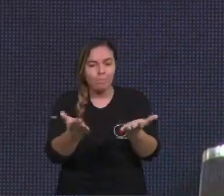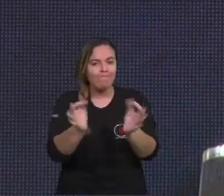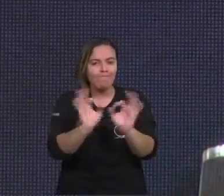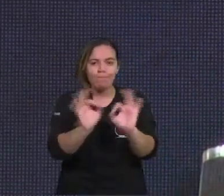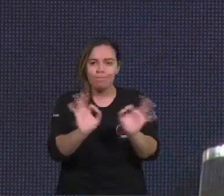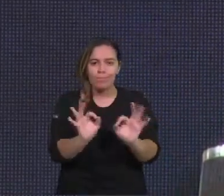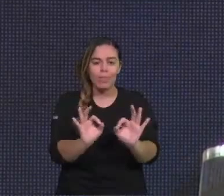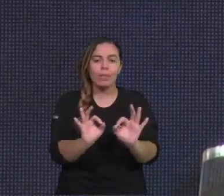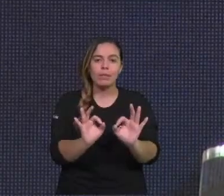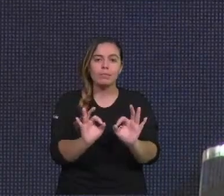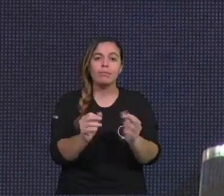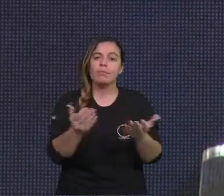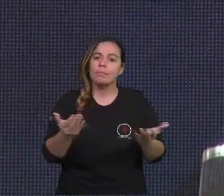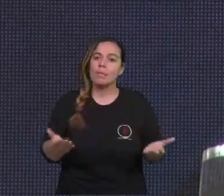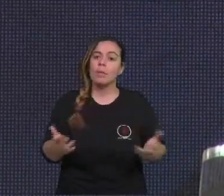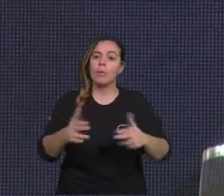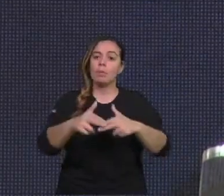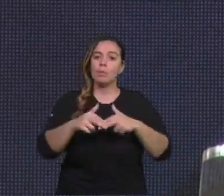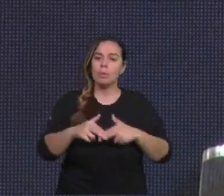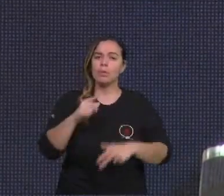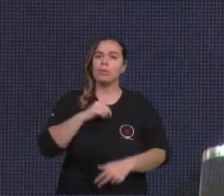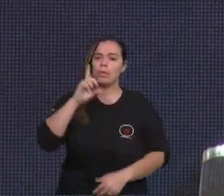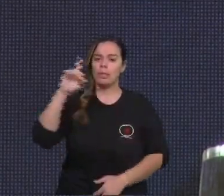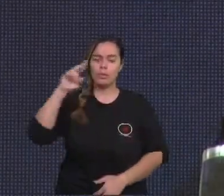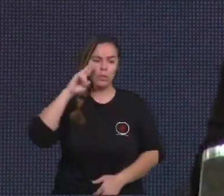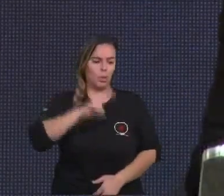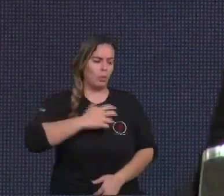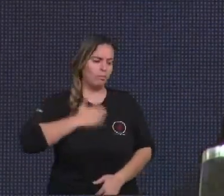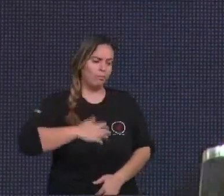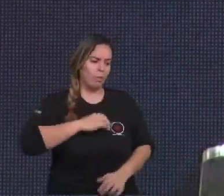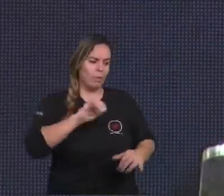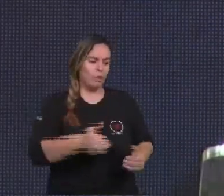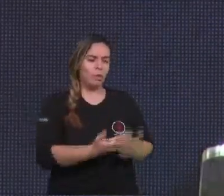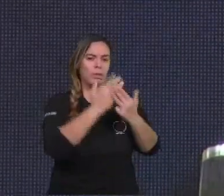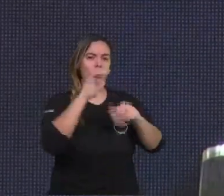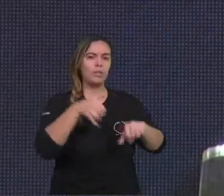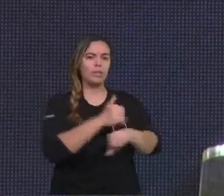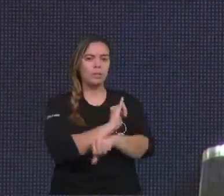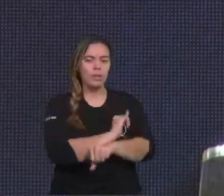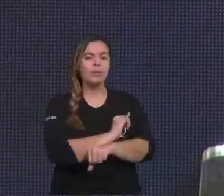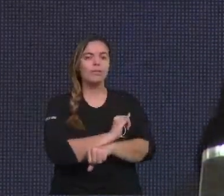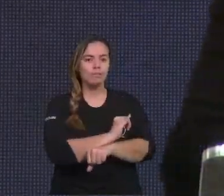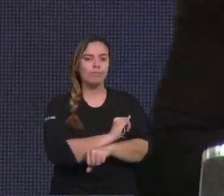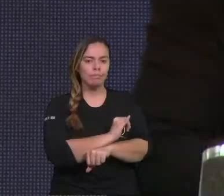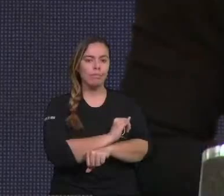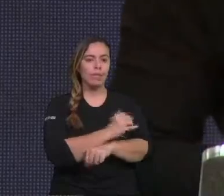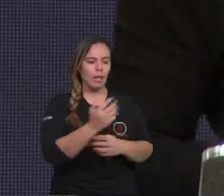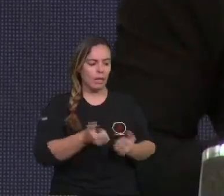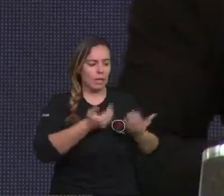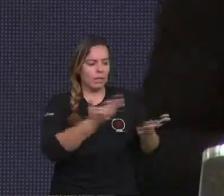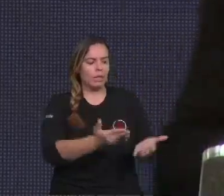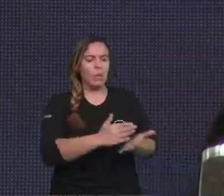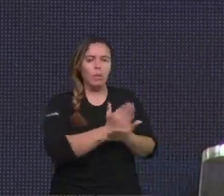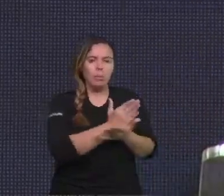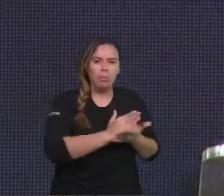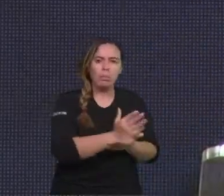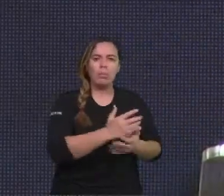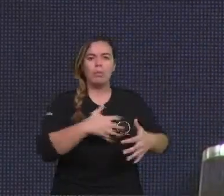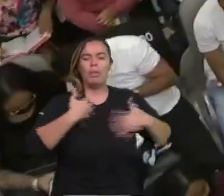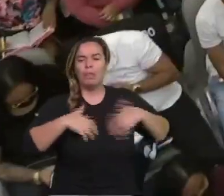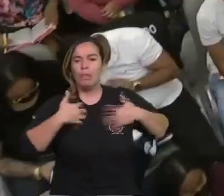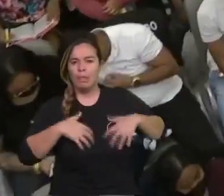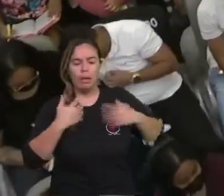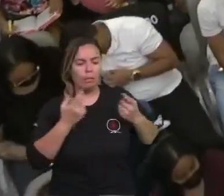Israel, por isso, veio a grande ira do Senhor sobre Judá e Jerusalém, e os entregou à perturbação, à assolação,